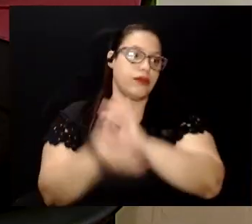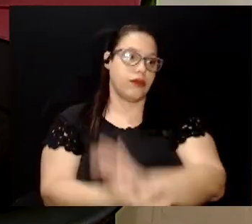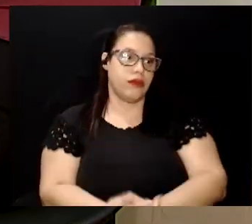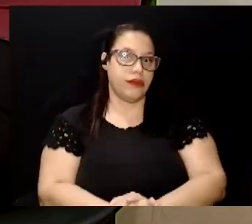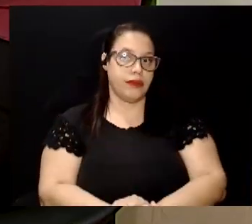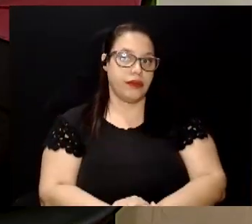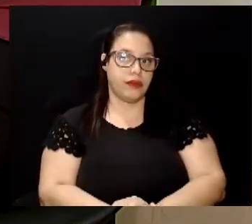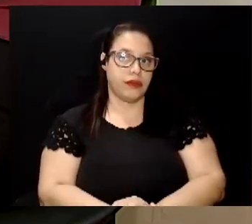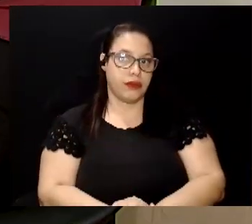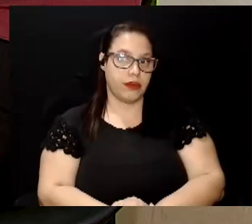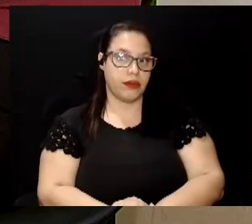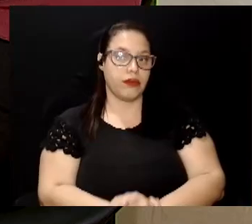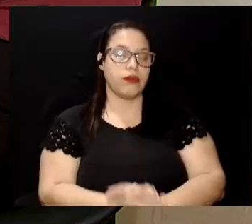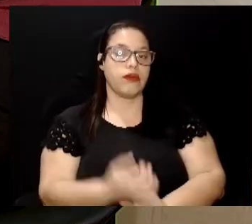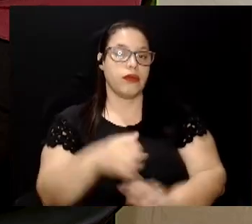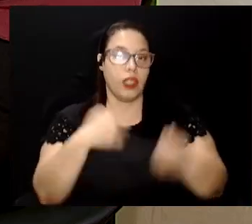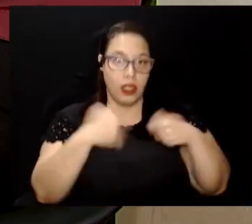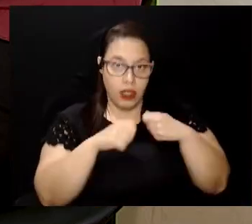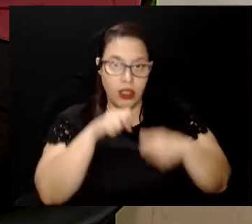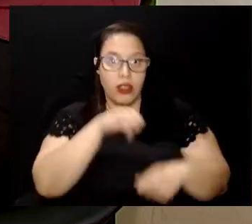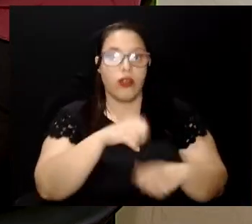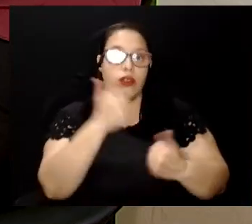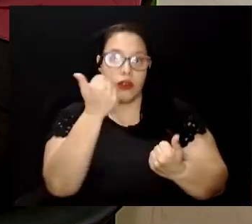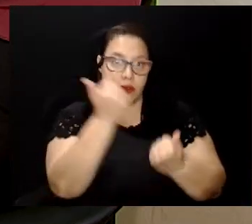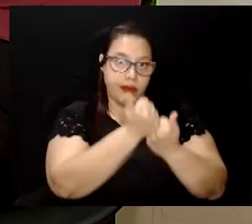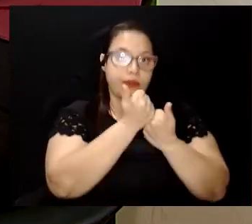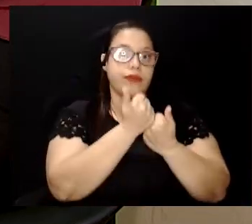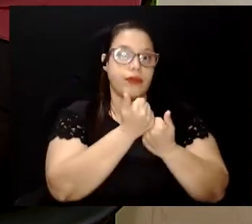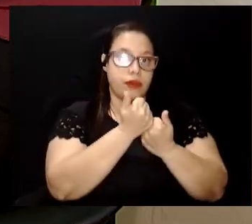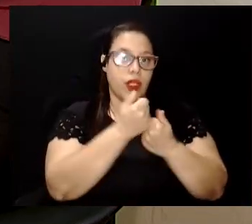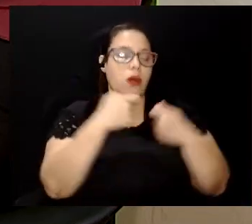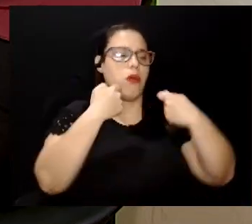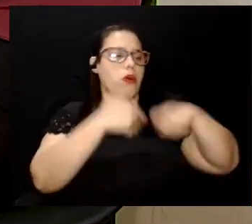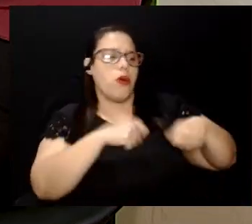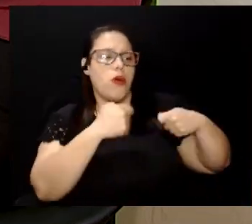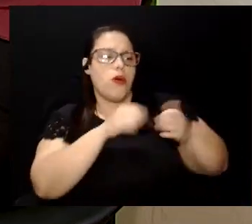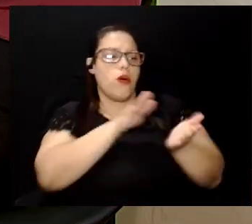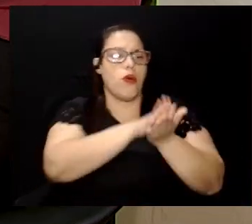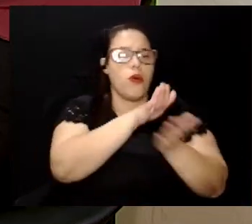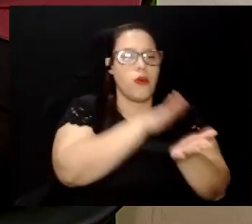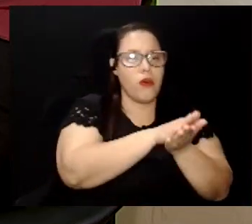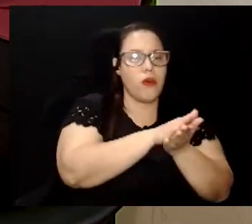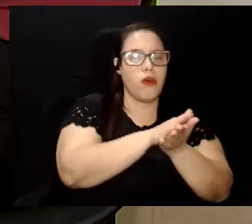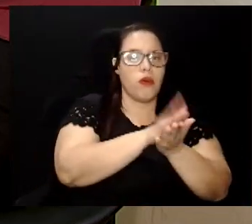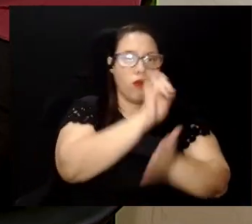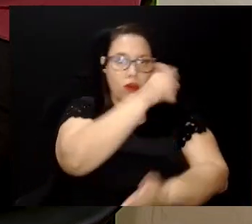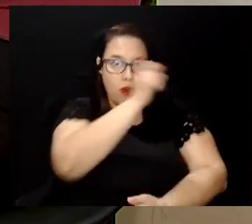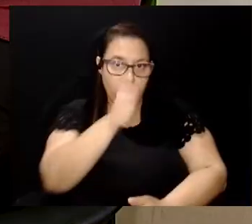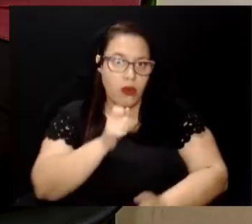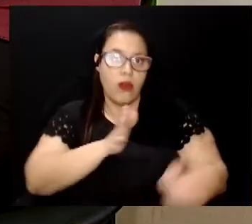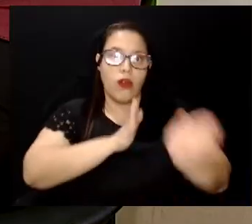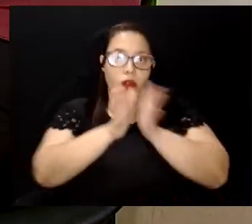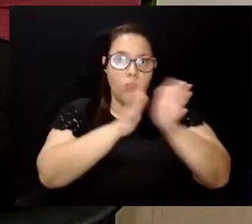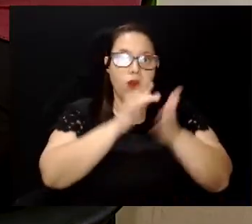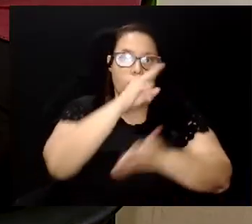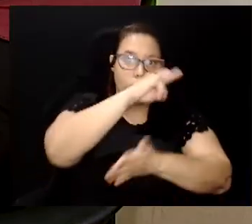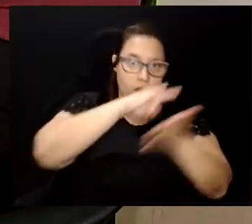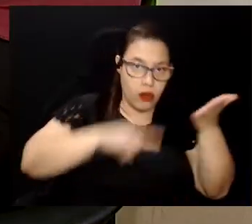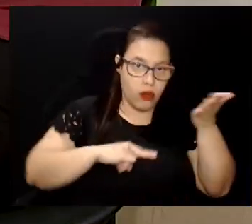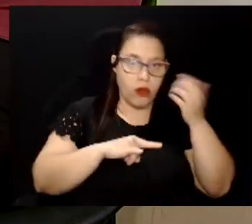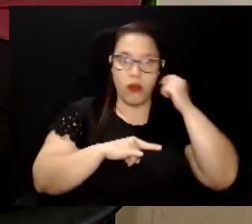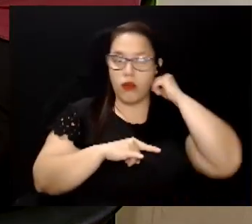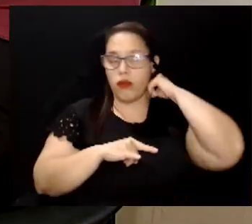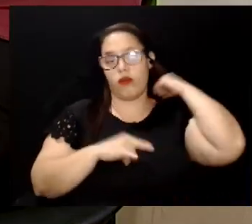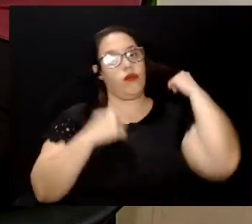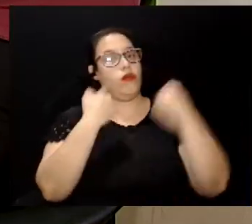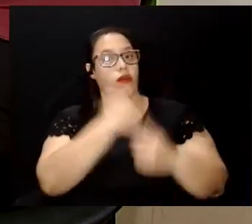esse suporte. Eu preciso imprimir uma conta, eu preciso acessar um documento. Então, a gente dá esse suporte às famílias